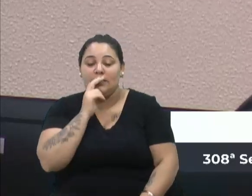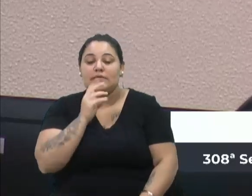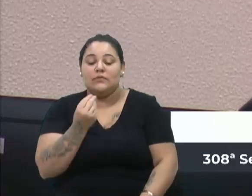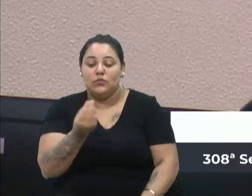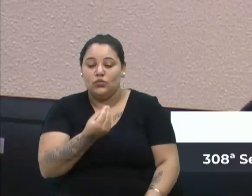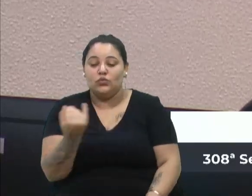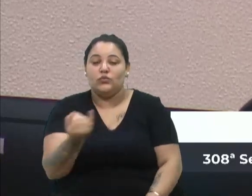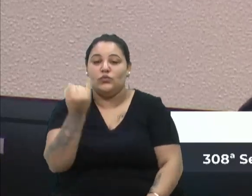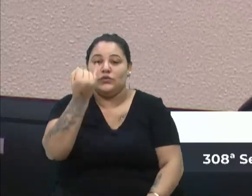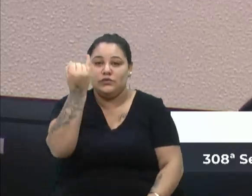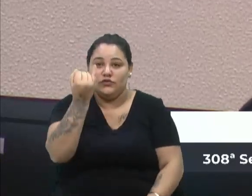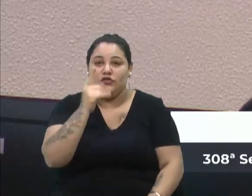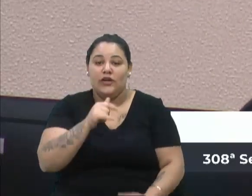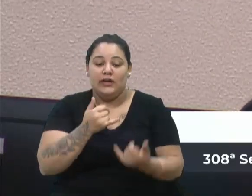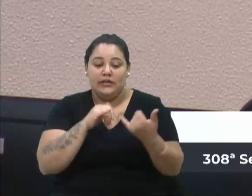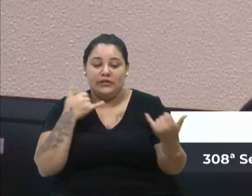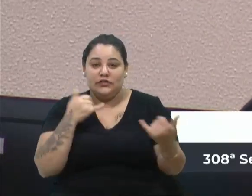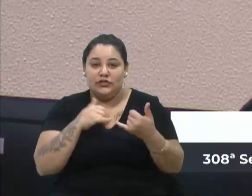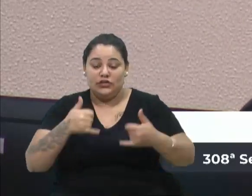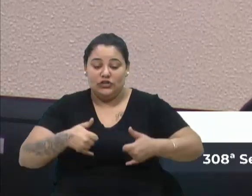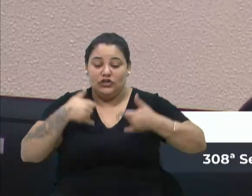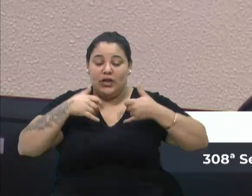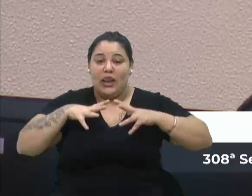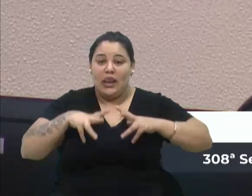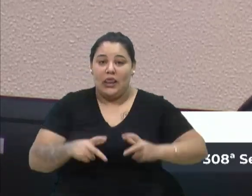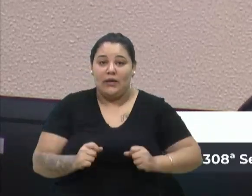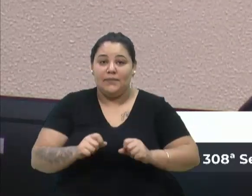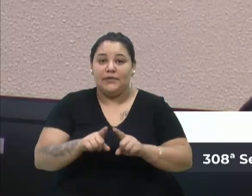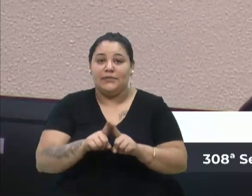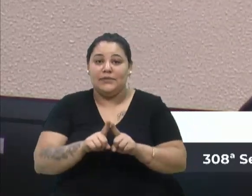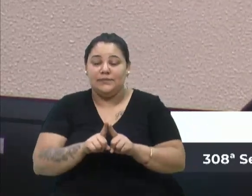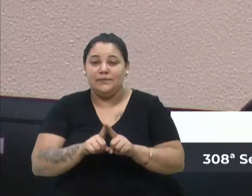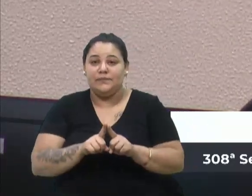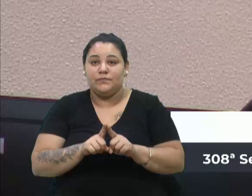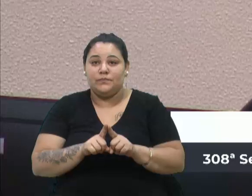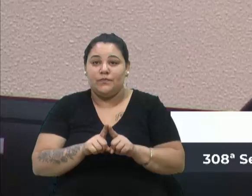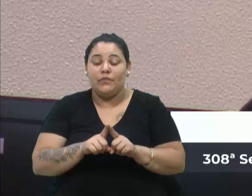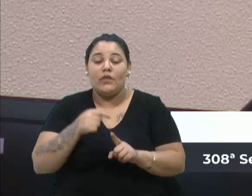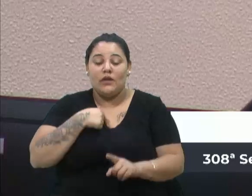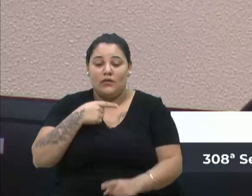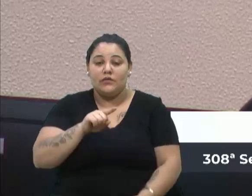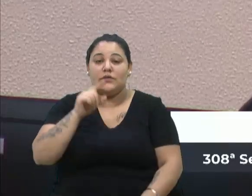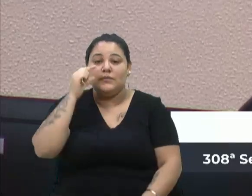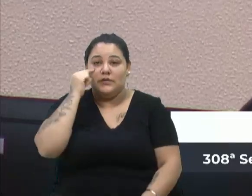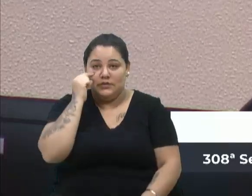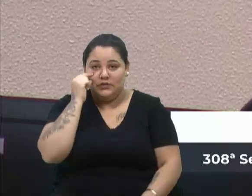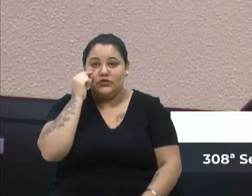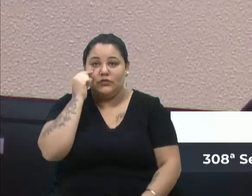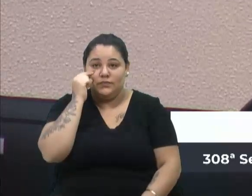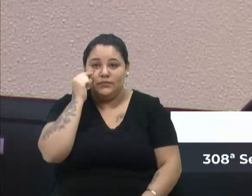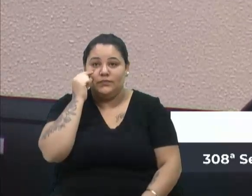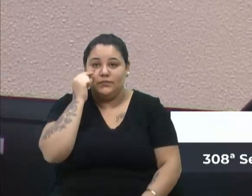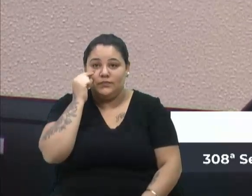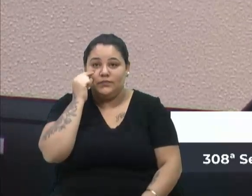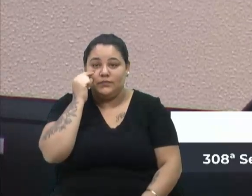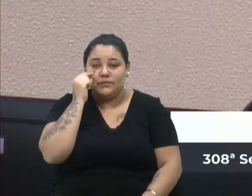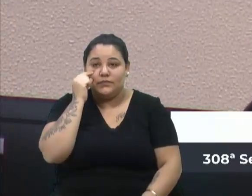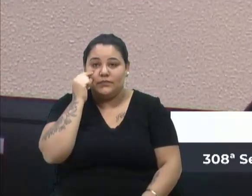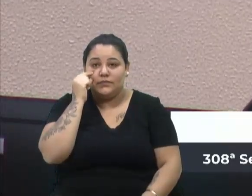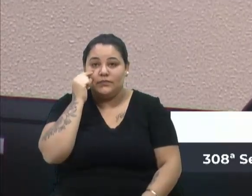de energia moderna e limpa e estarei presente estarei presente